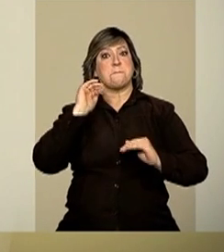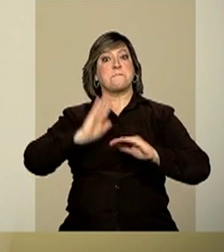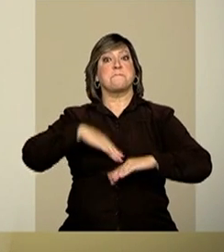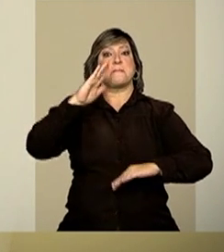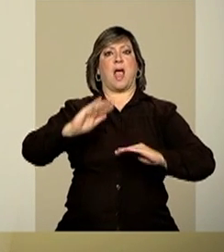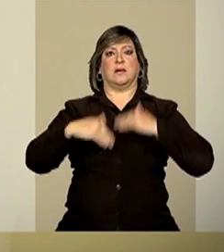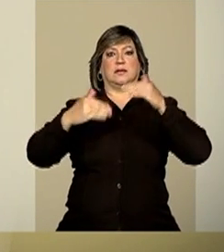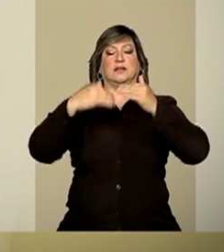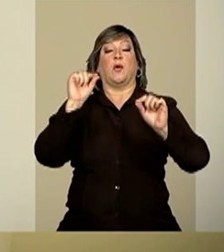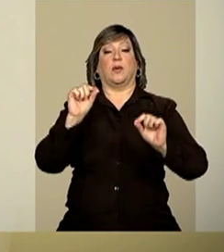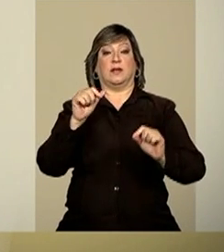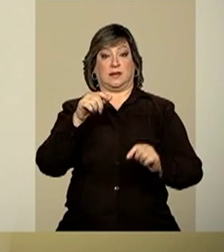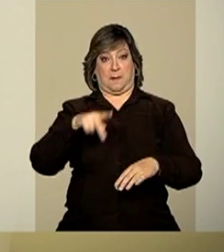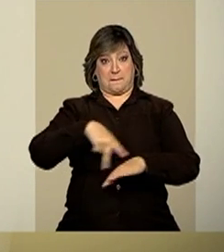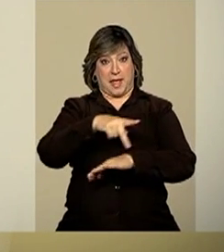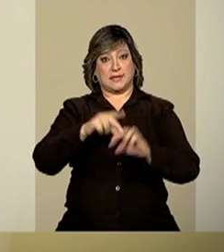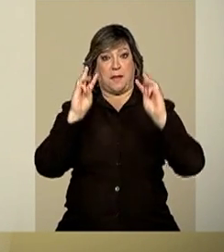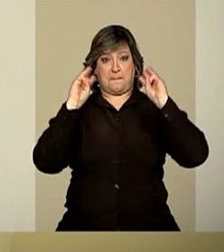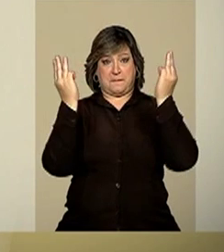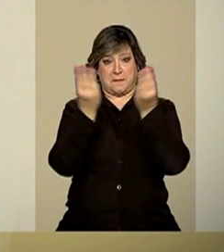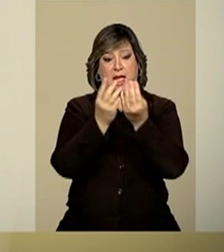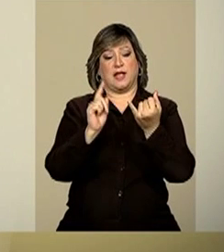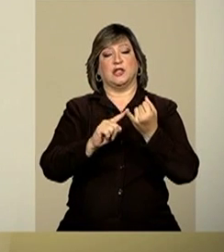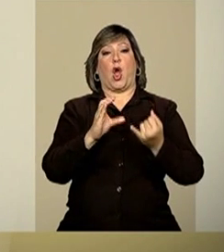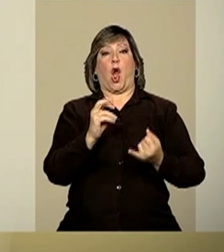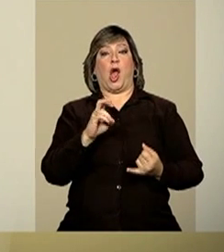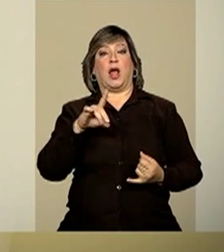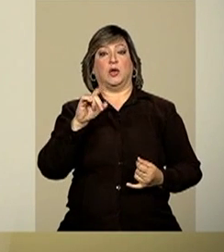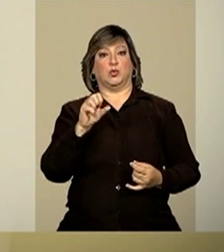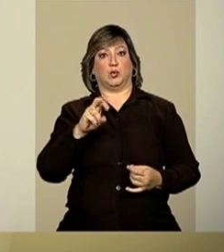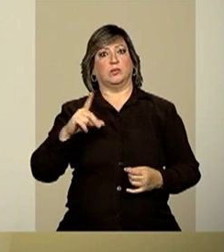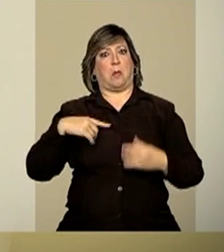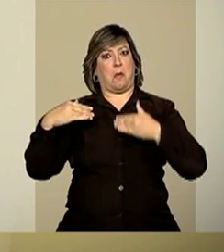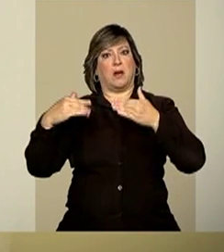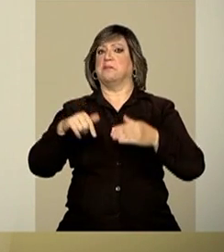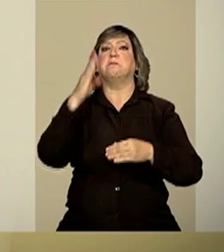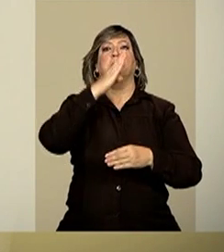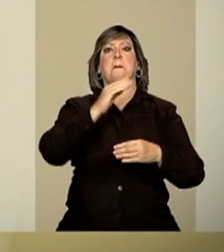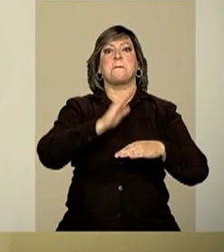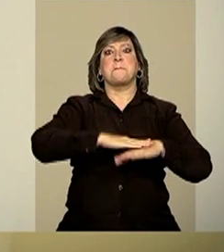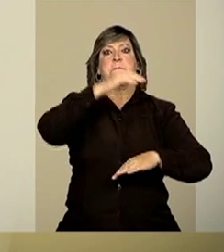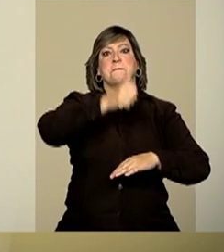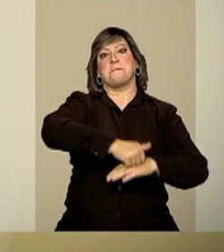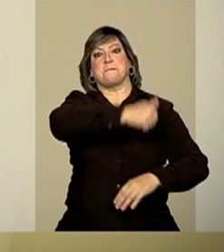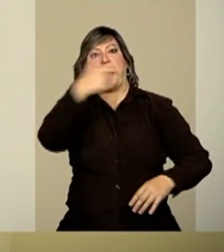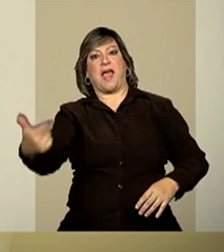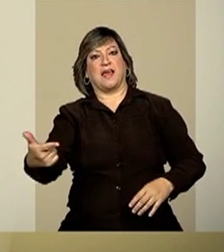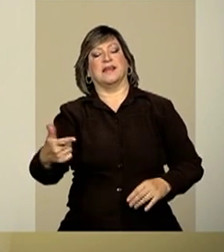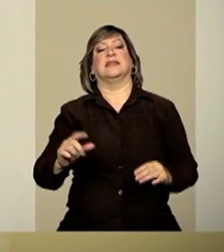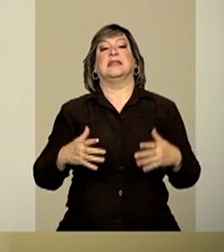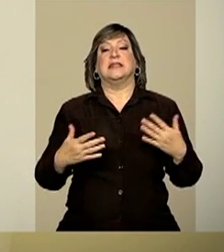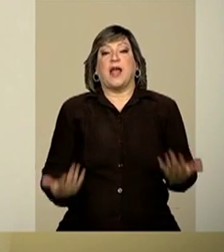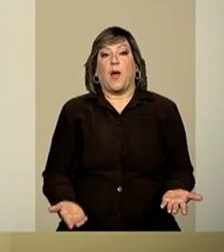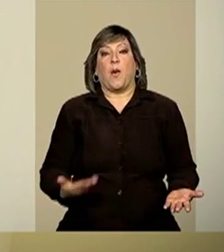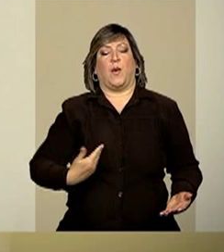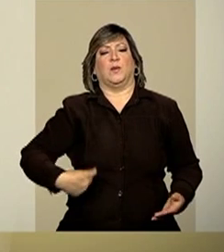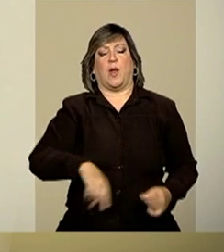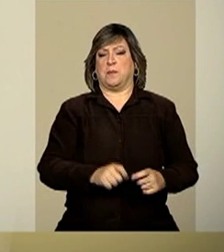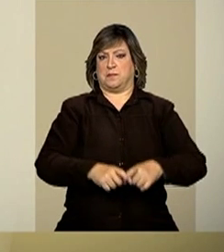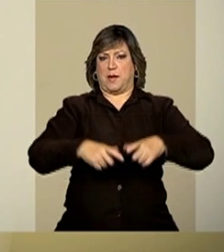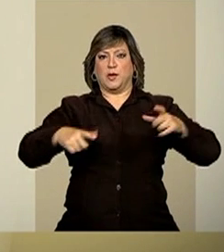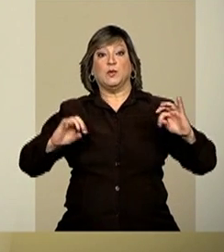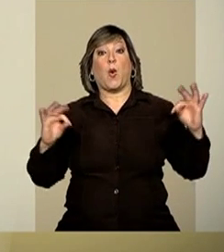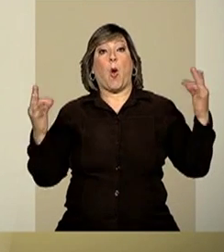se destacando, como o México e a Coreia do Sul. O melhor é que crescemos em todos os setores e